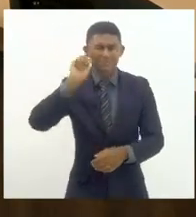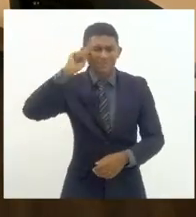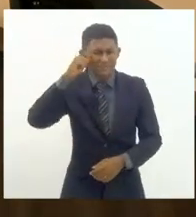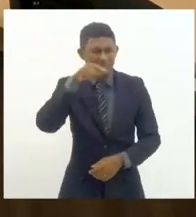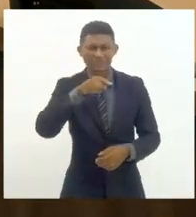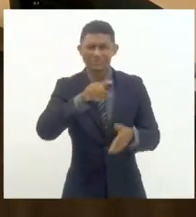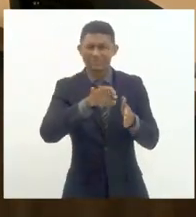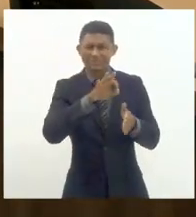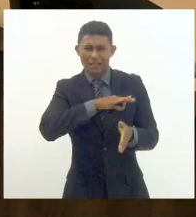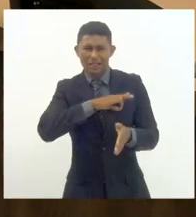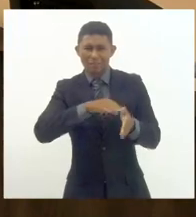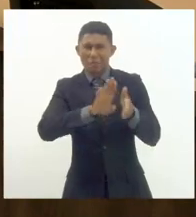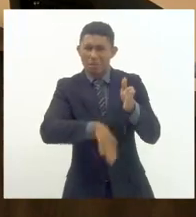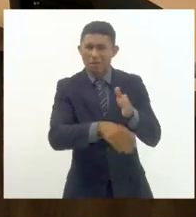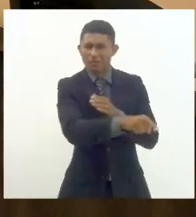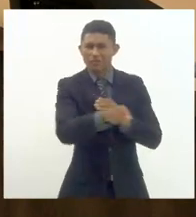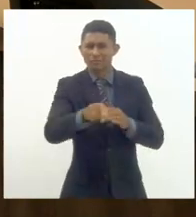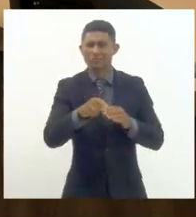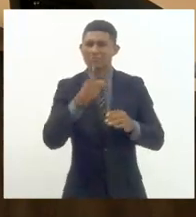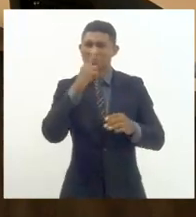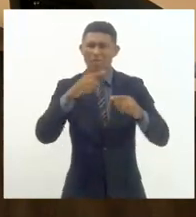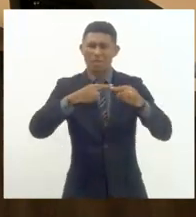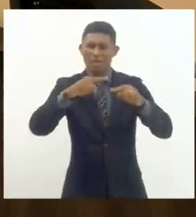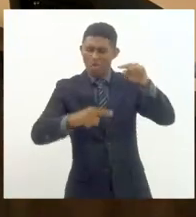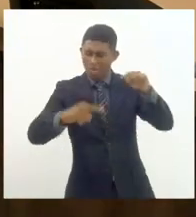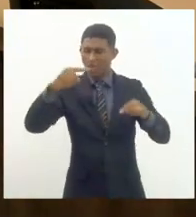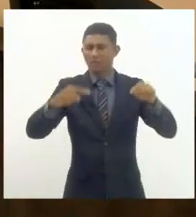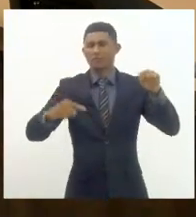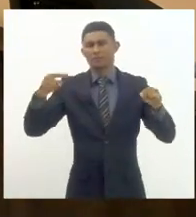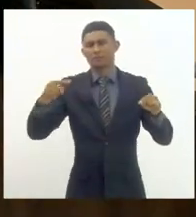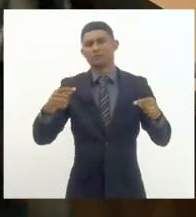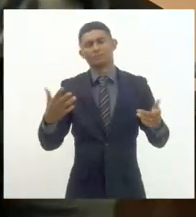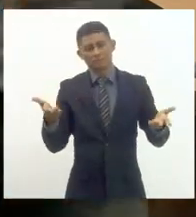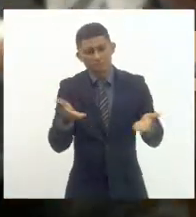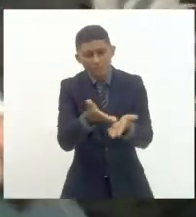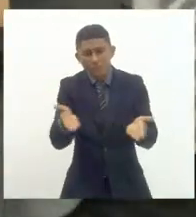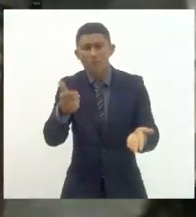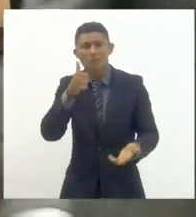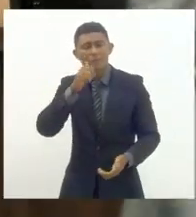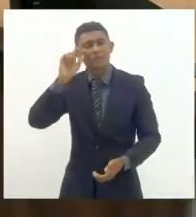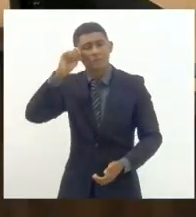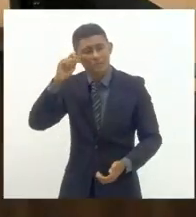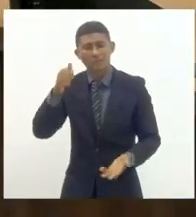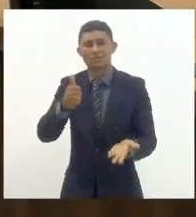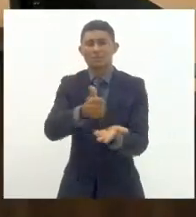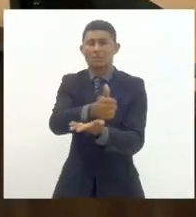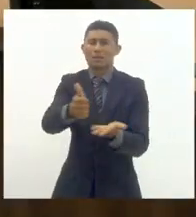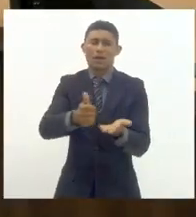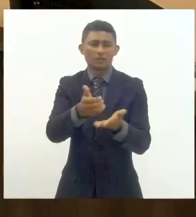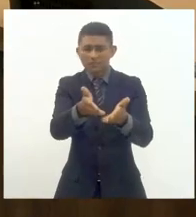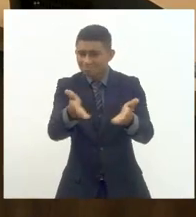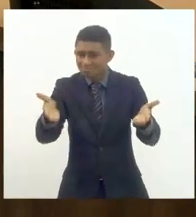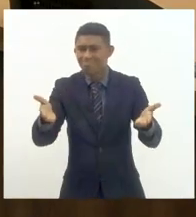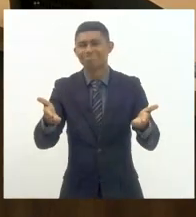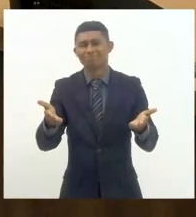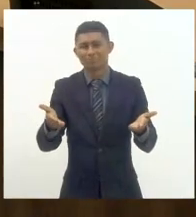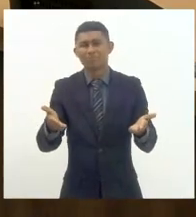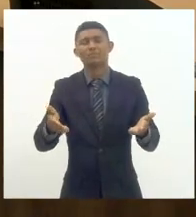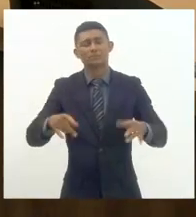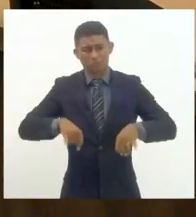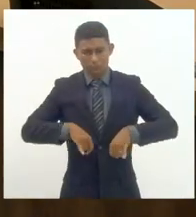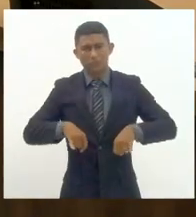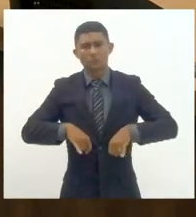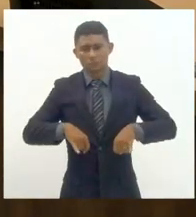base social tão desigual, são as mulheres pretas também que se revelam as mais